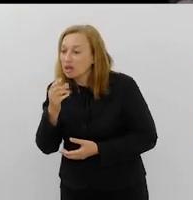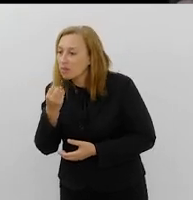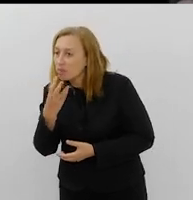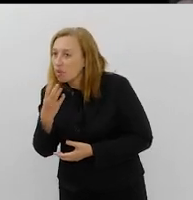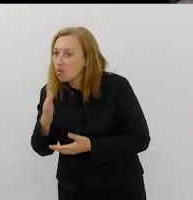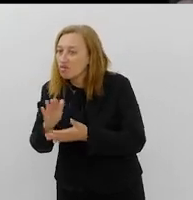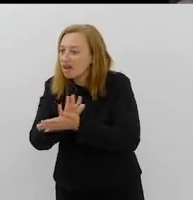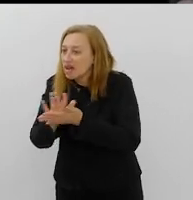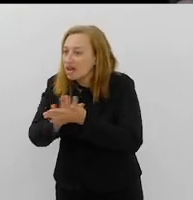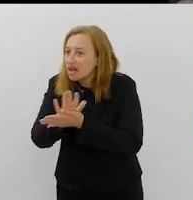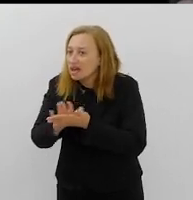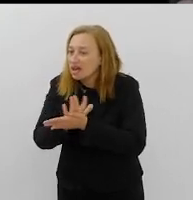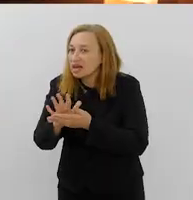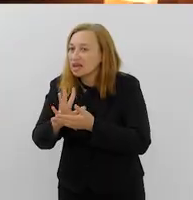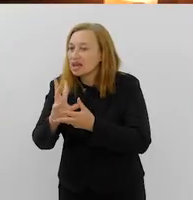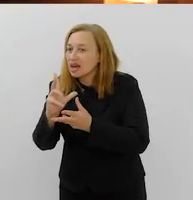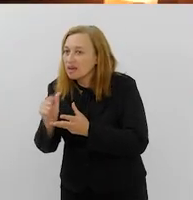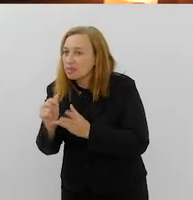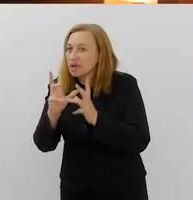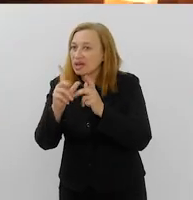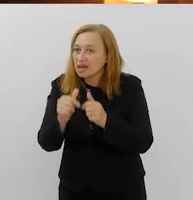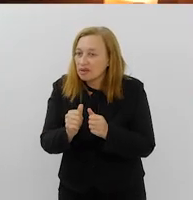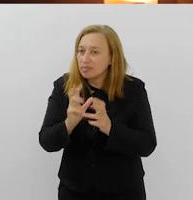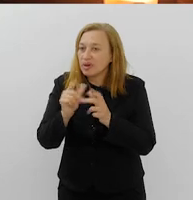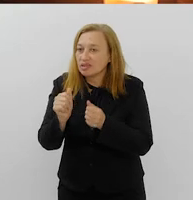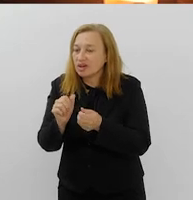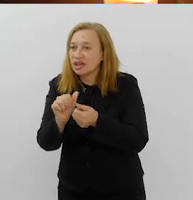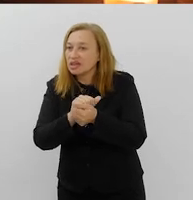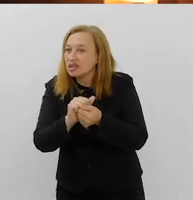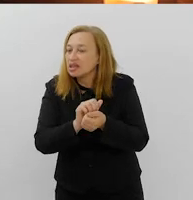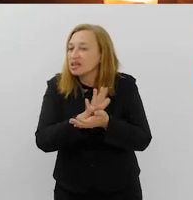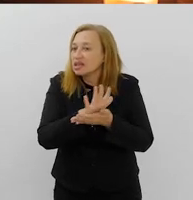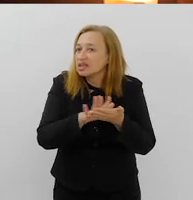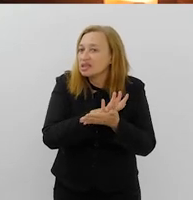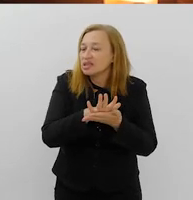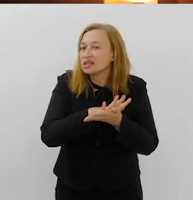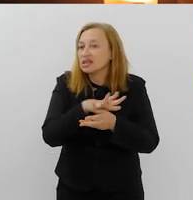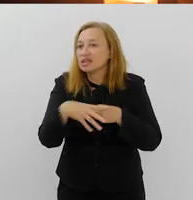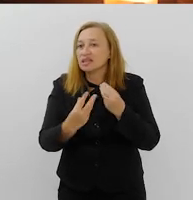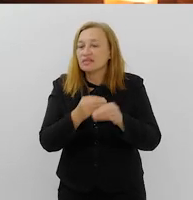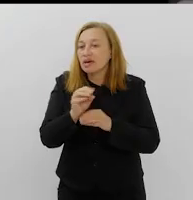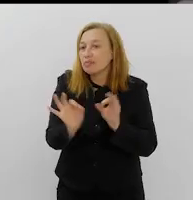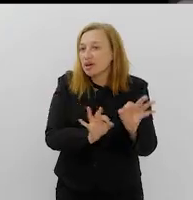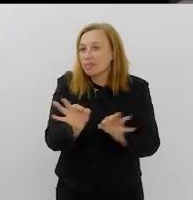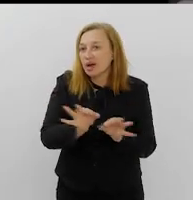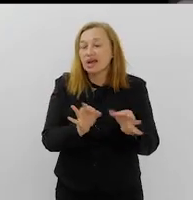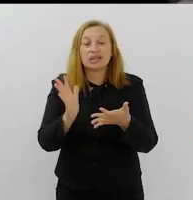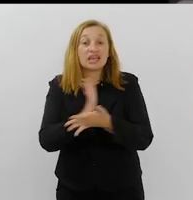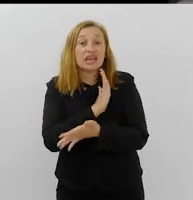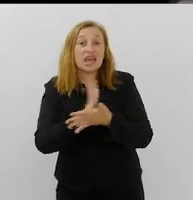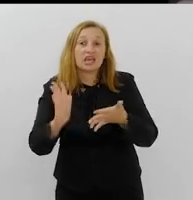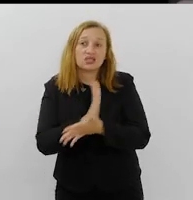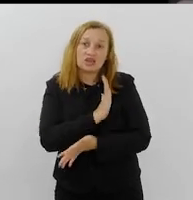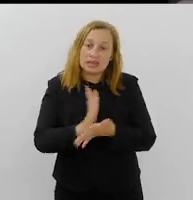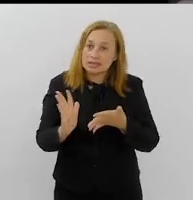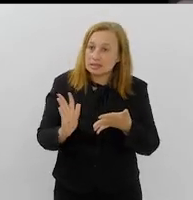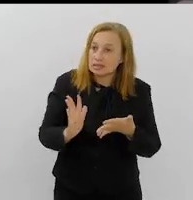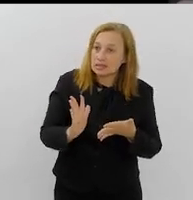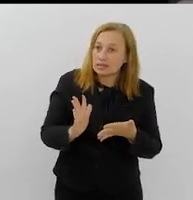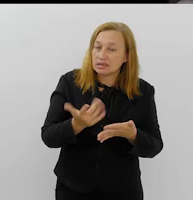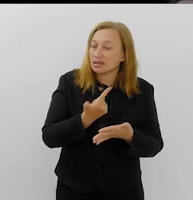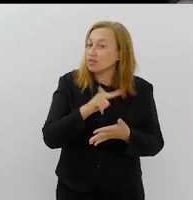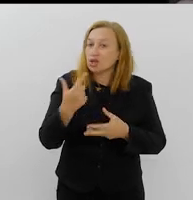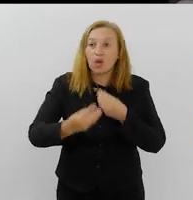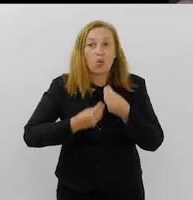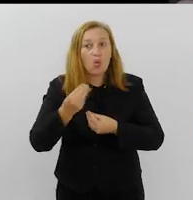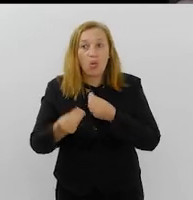vai lavando, vai secando e vai colocando, que é o que a gente vai precisar, né? E às vezes não